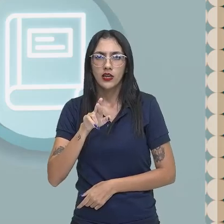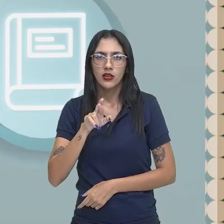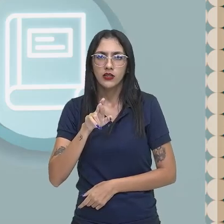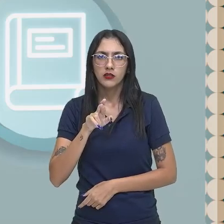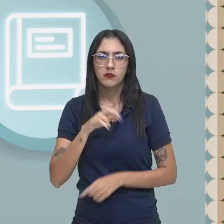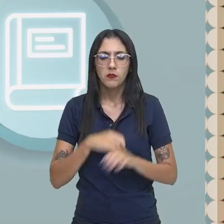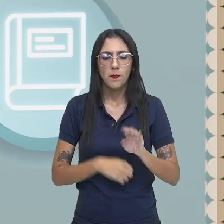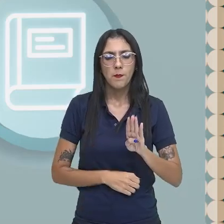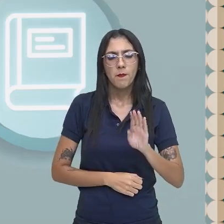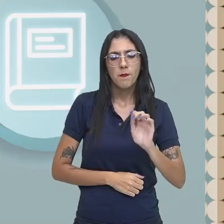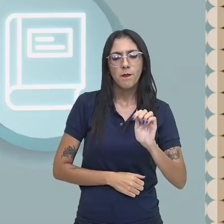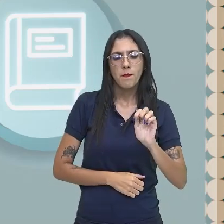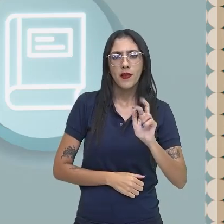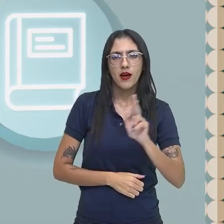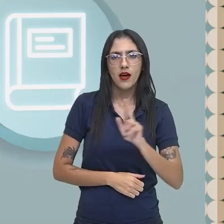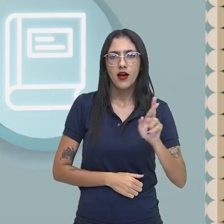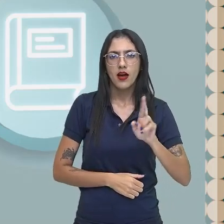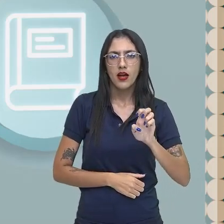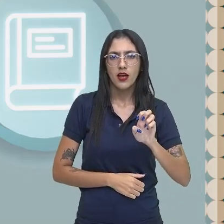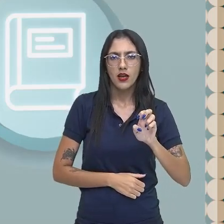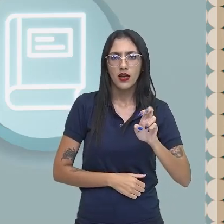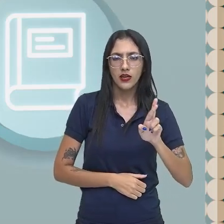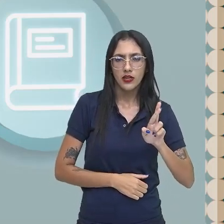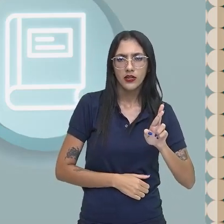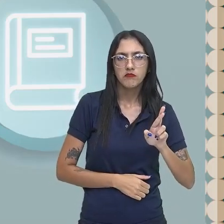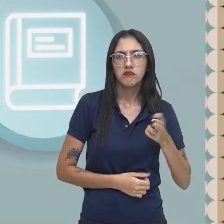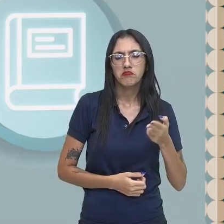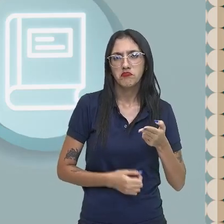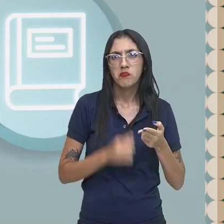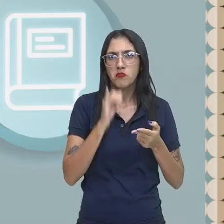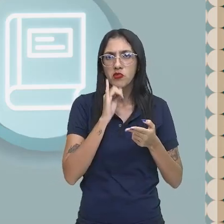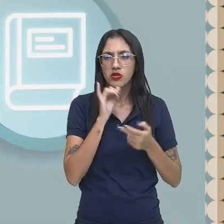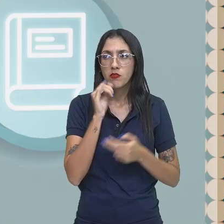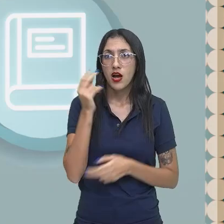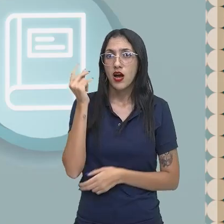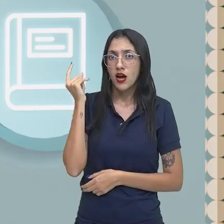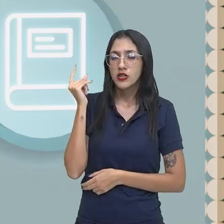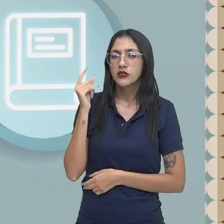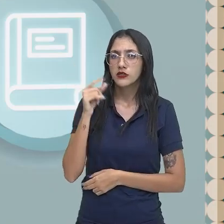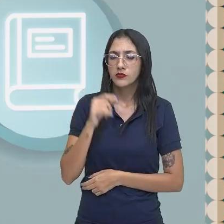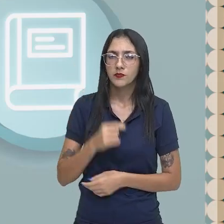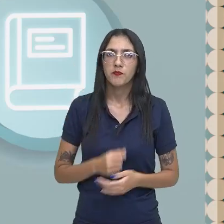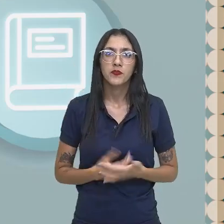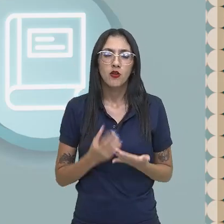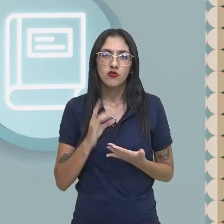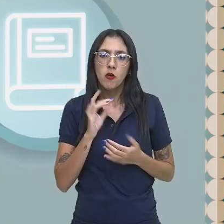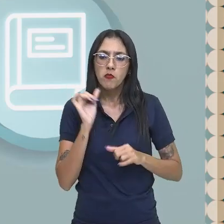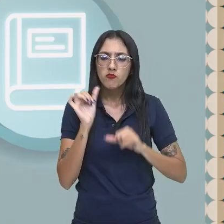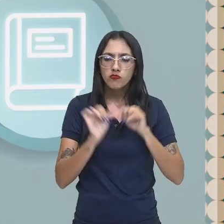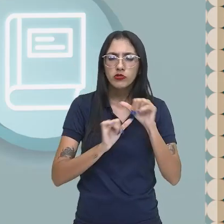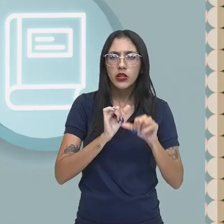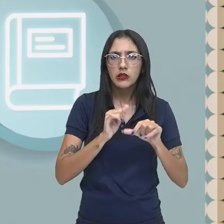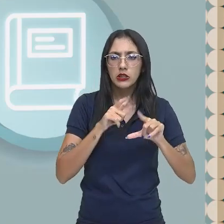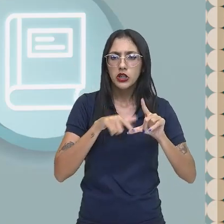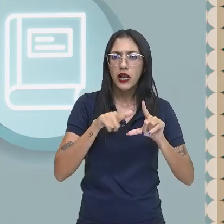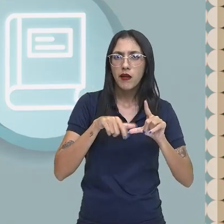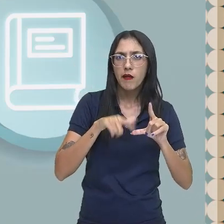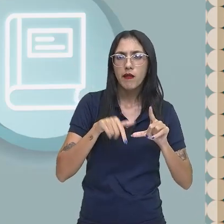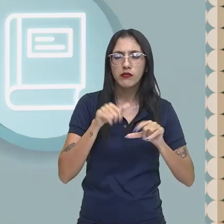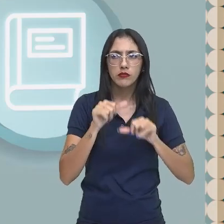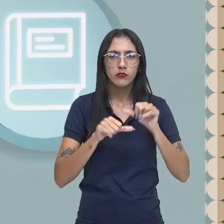barrer, né? Vem de barrer, antigamente era. Então, algumas só sofrem